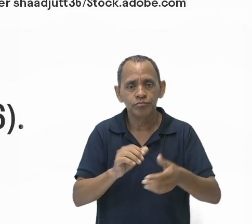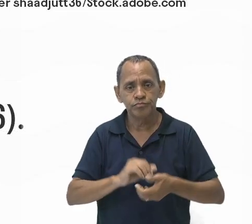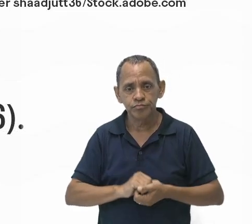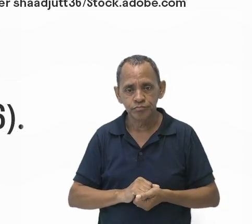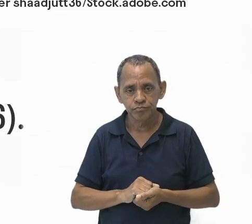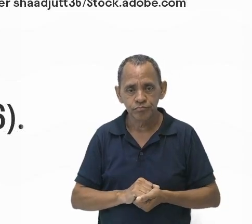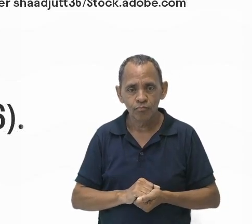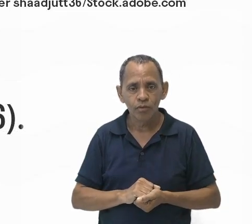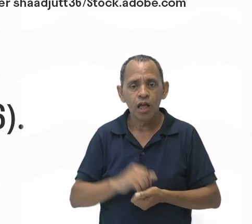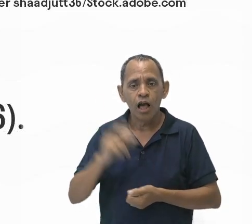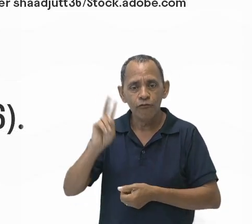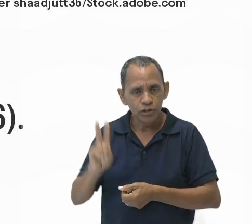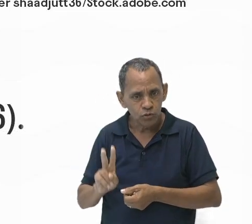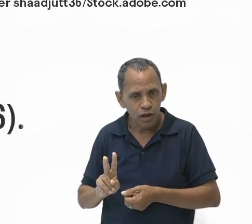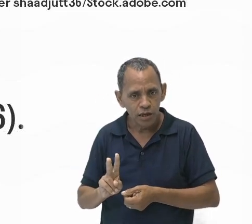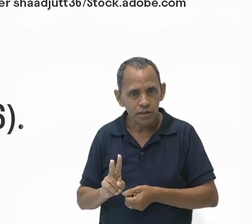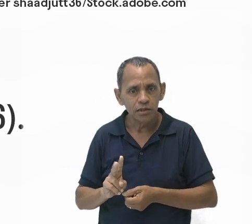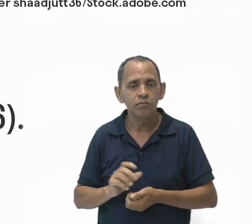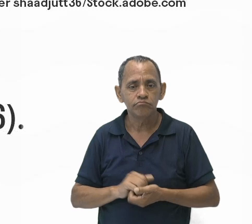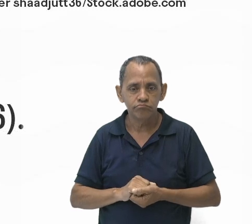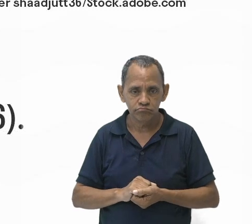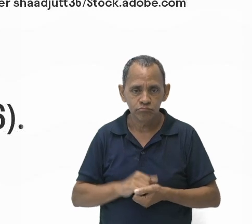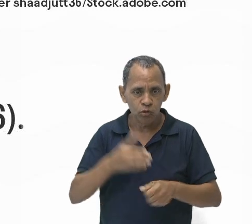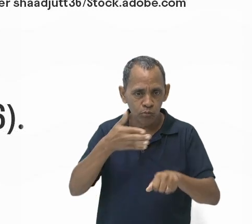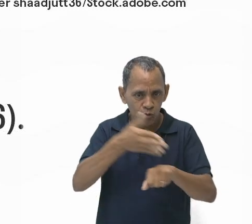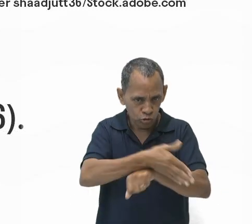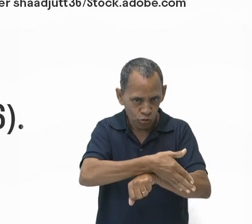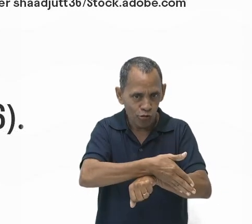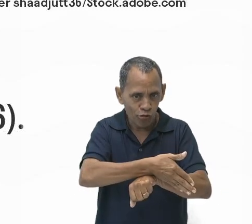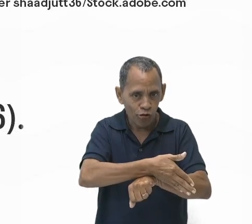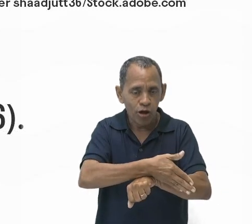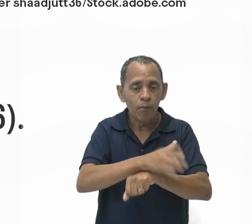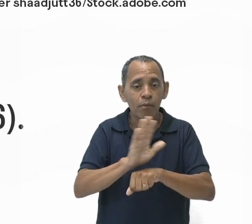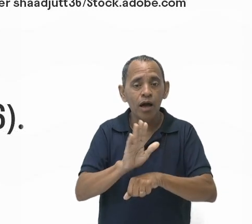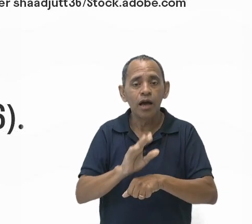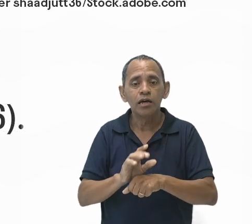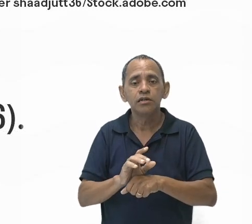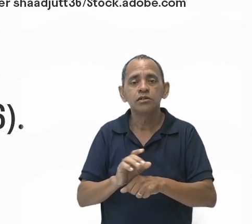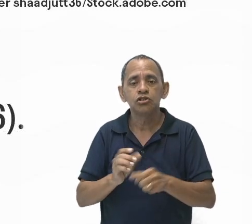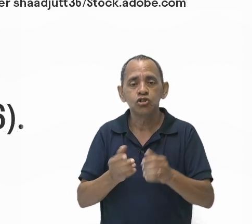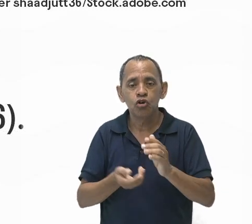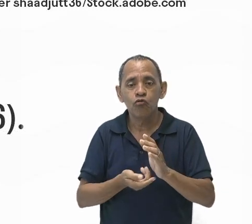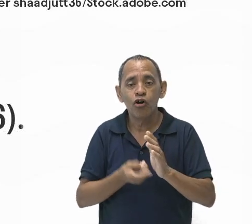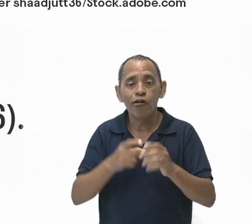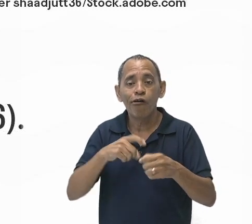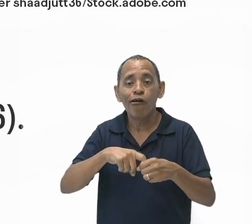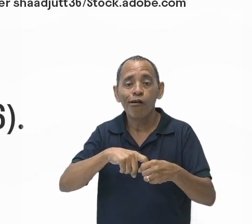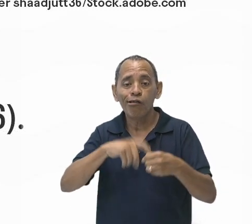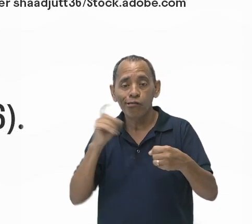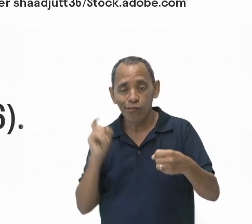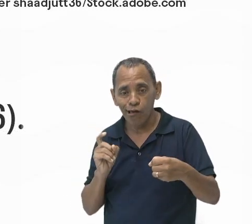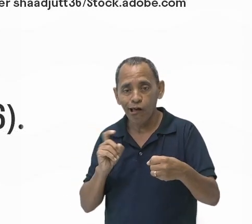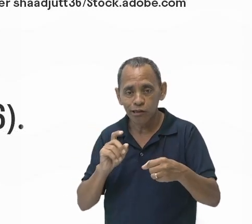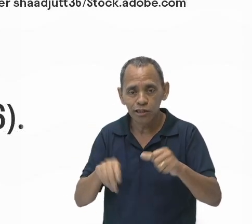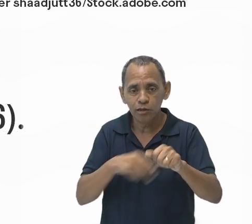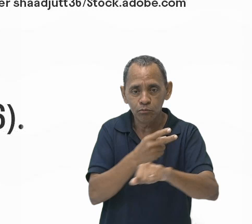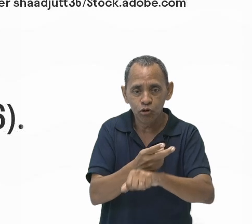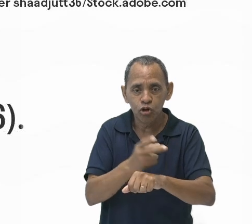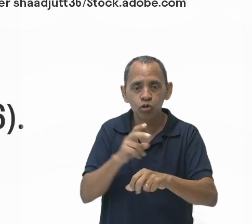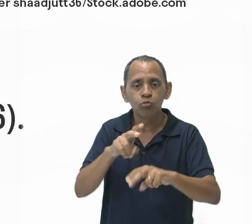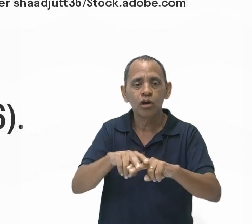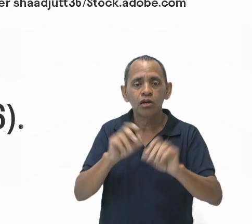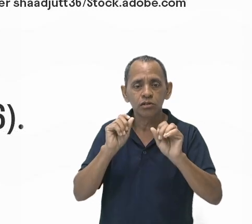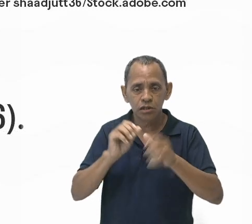tá certo? A Venezuela entrou e foi suspensa, tá certo? E permanece suspensa por conta da ruptura do Estado Democrático